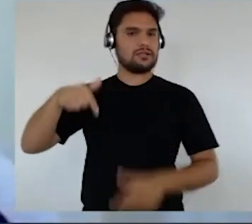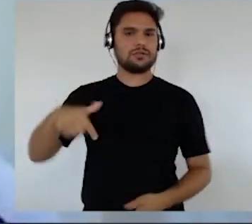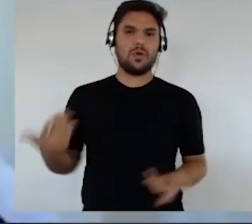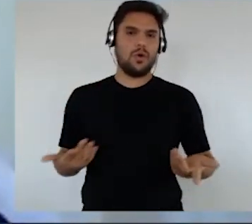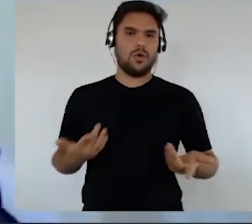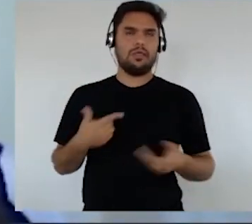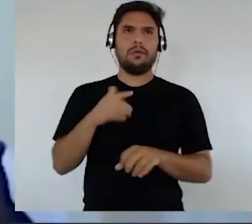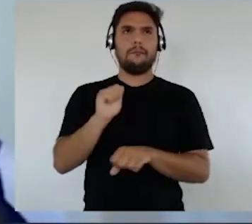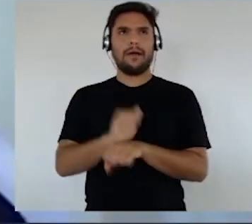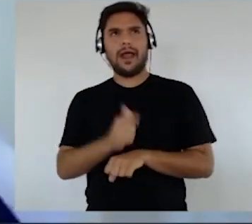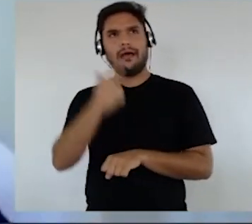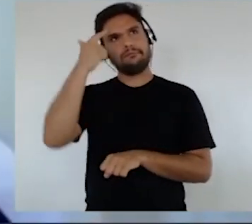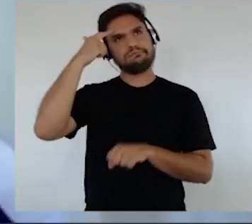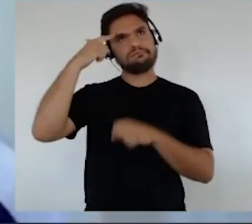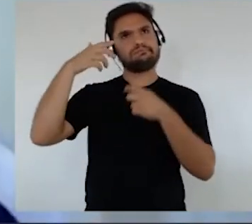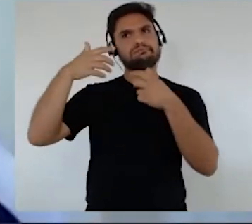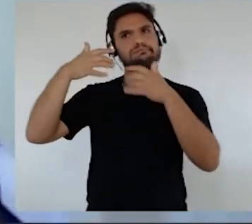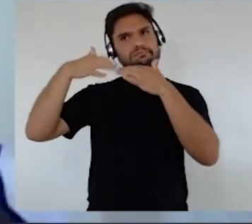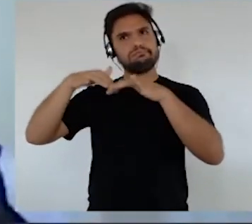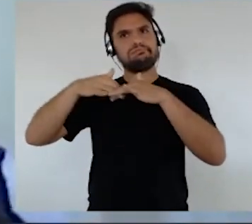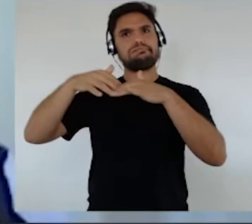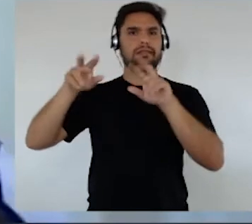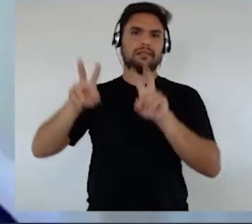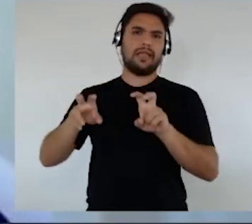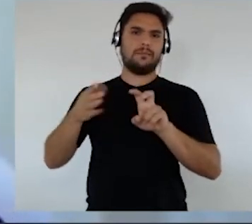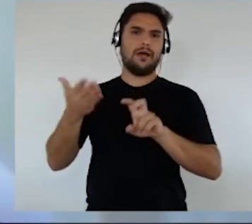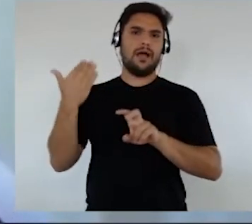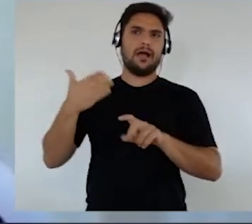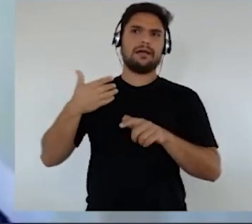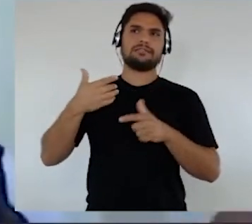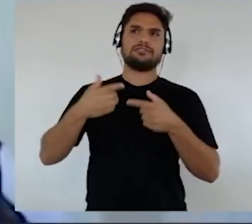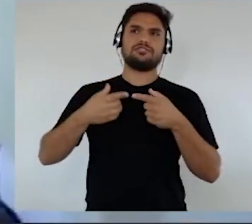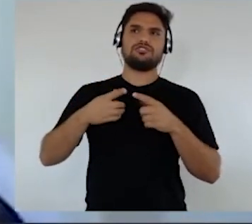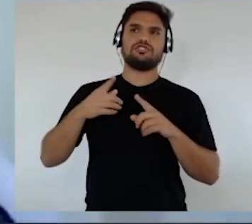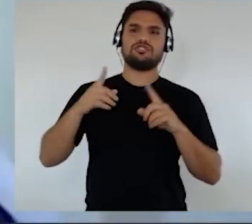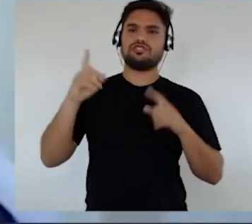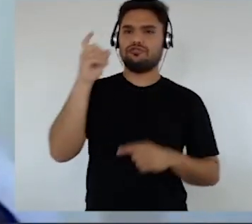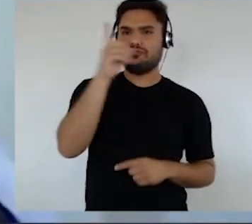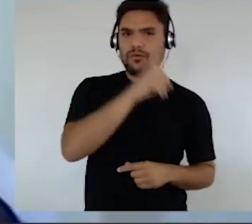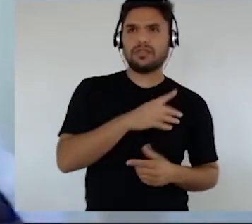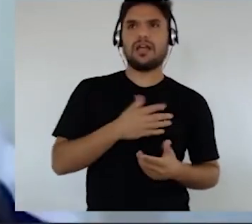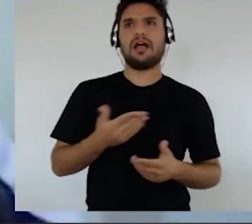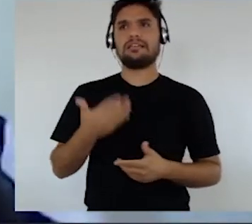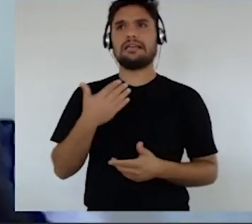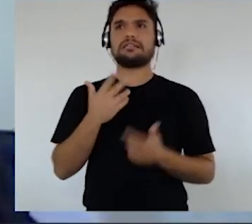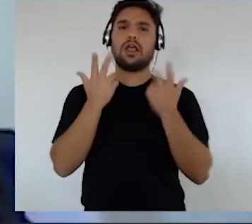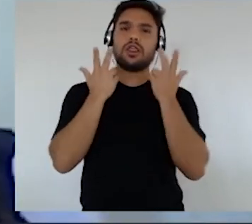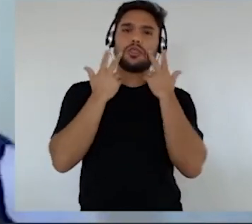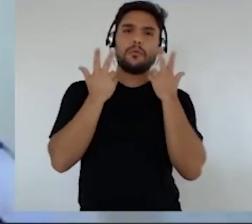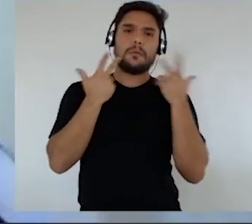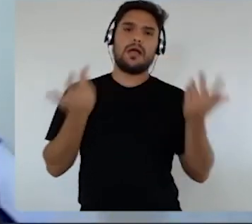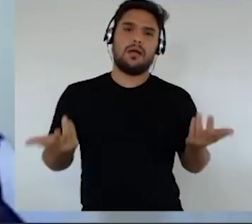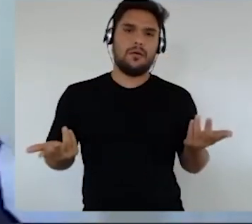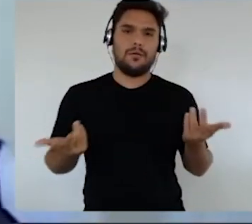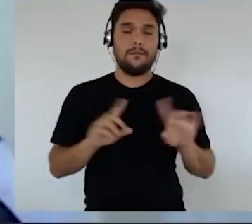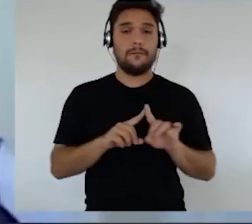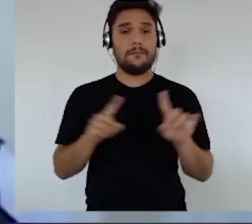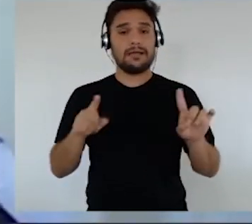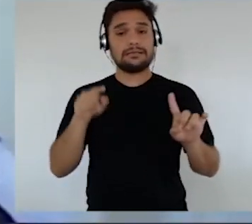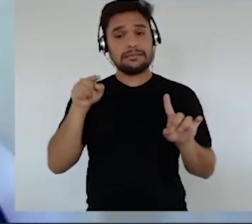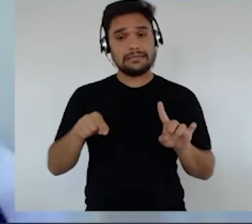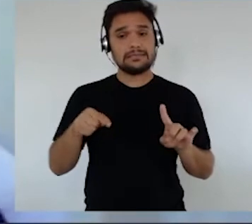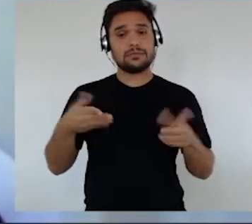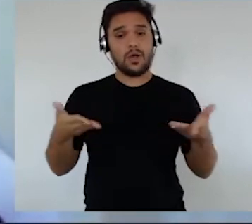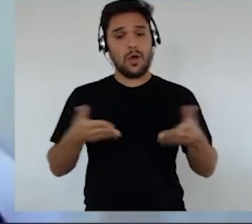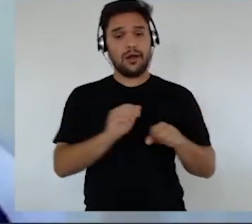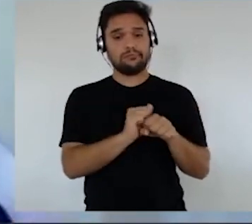para analisar, de certas dificuldades que eram tratadas como normal no nosso dia a dia. Com isso, a gente